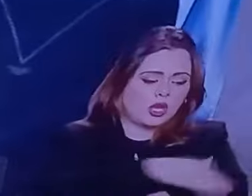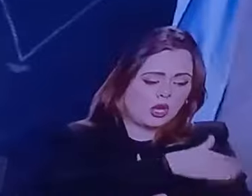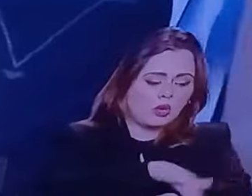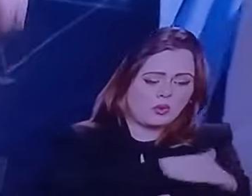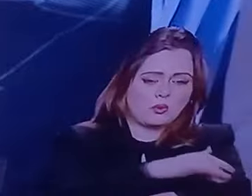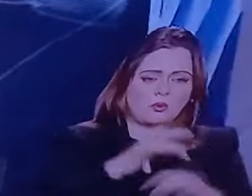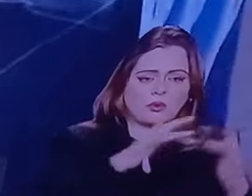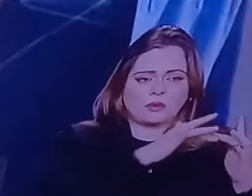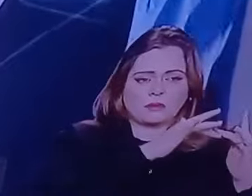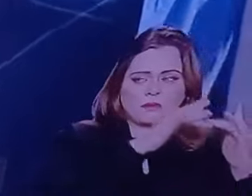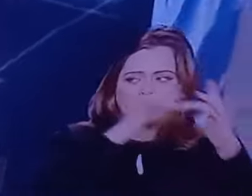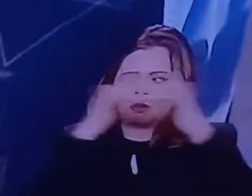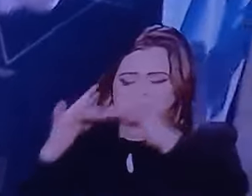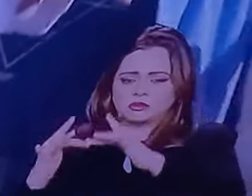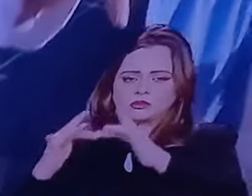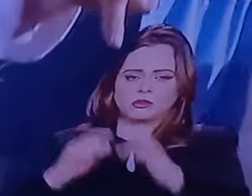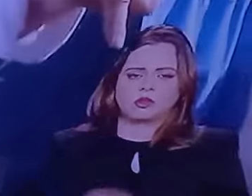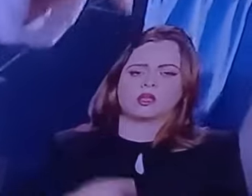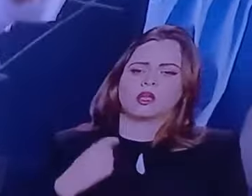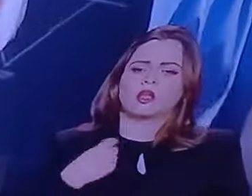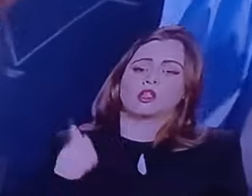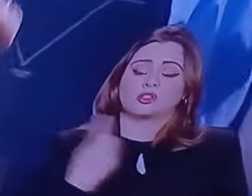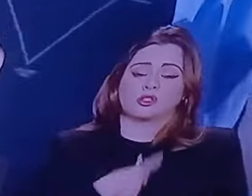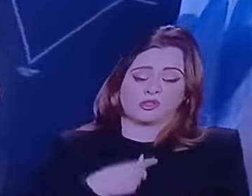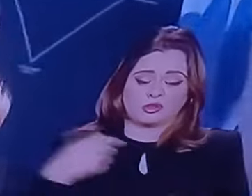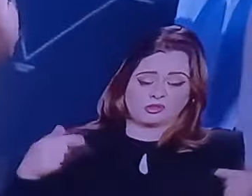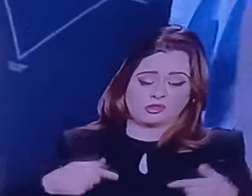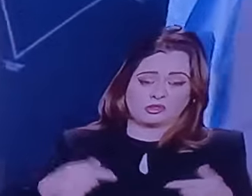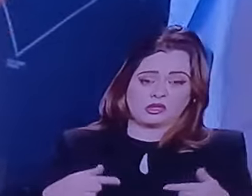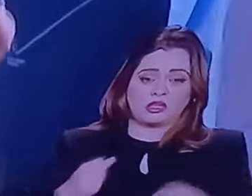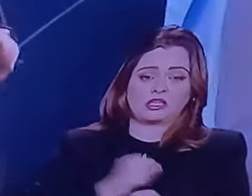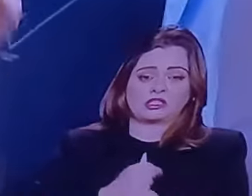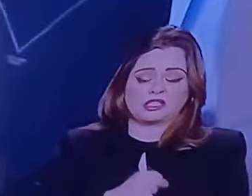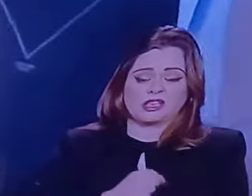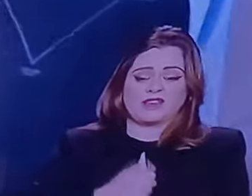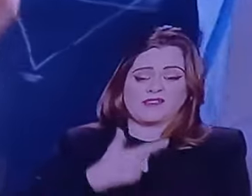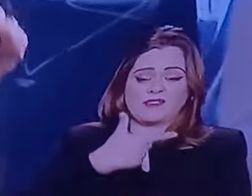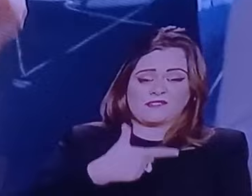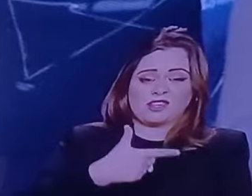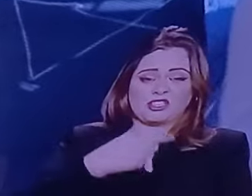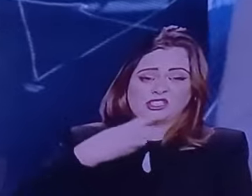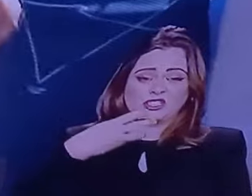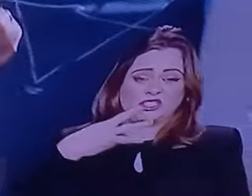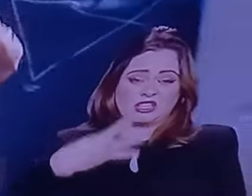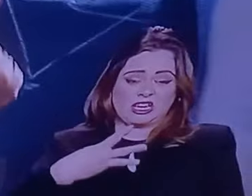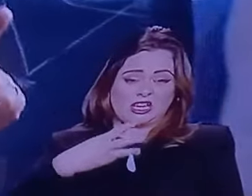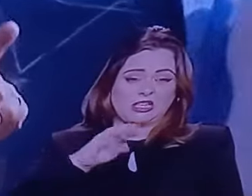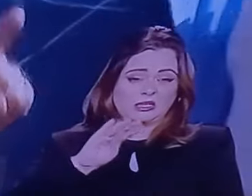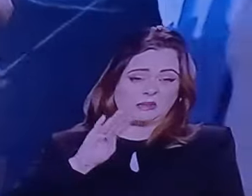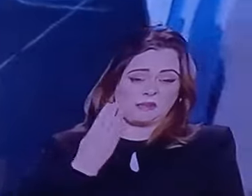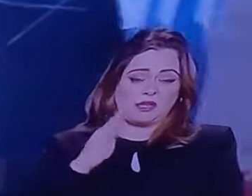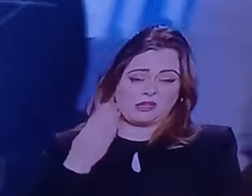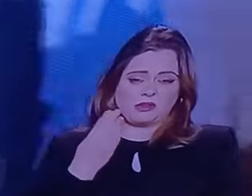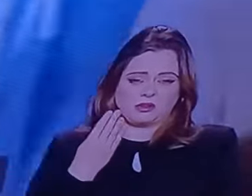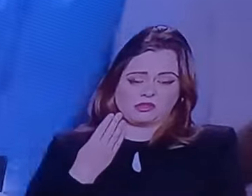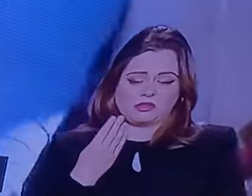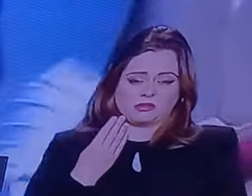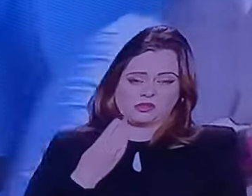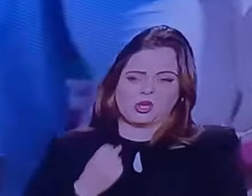ponte. Nós, só este ano, vamos investir 23 bilhões de reais. Ou